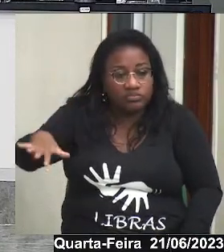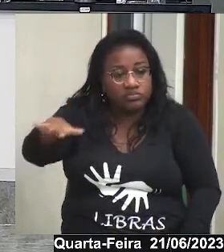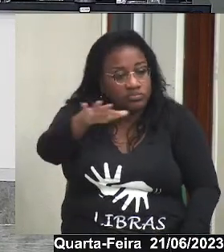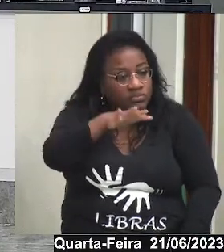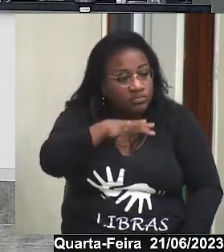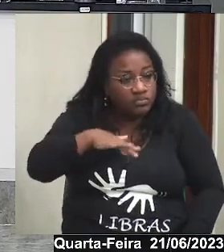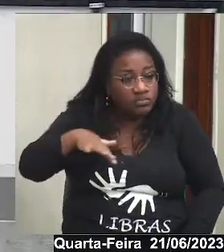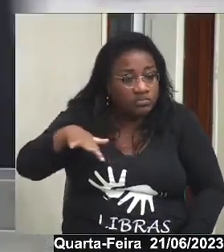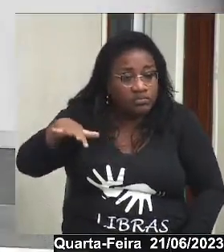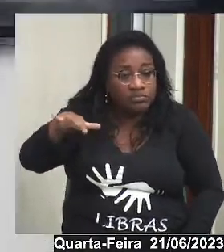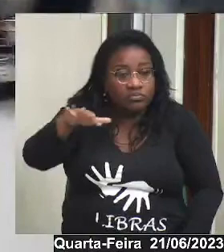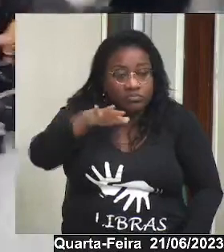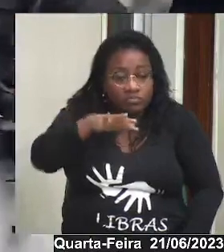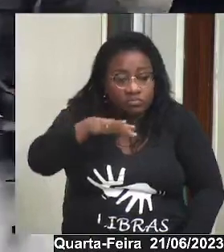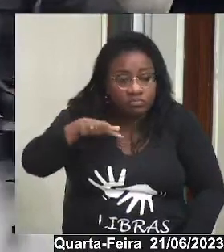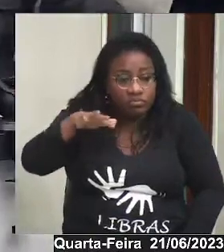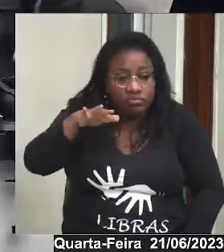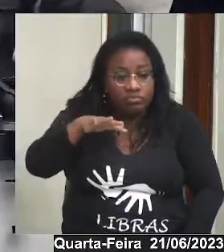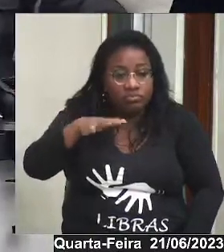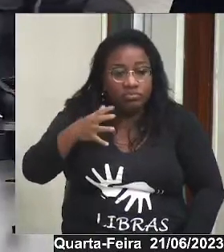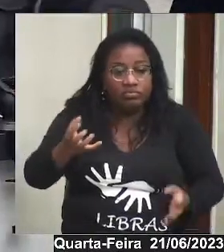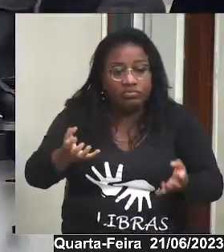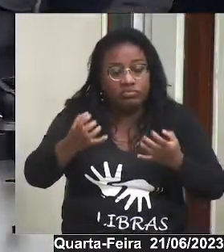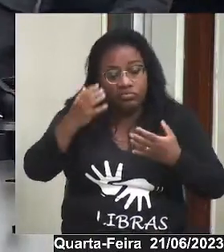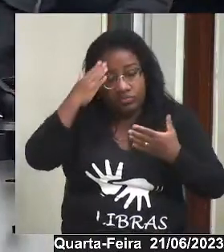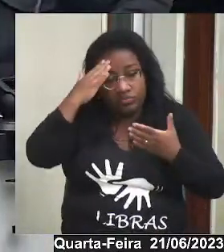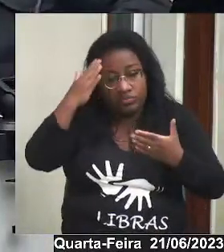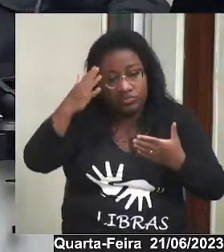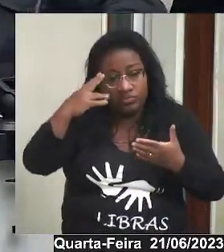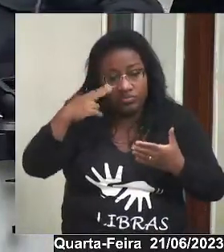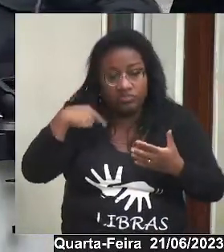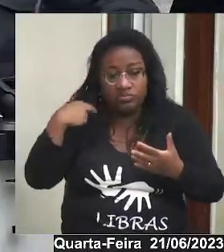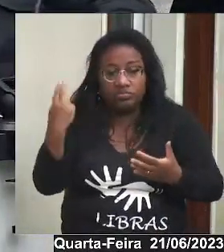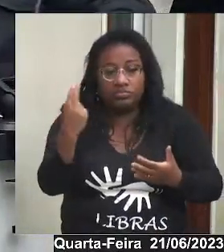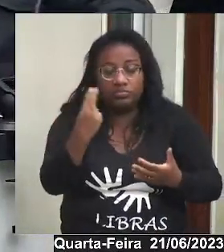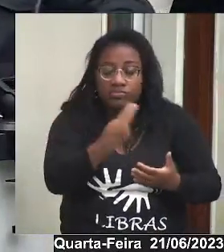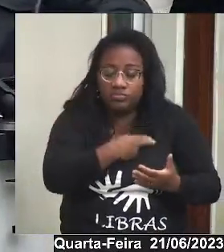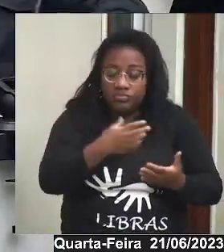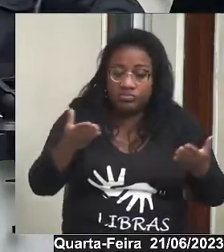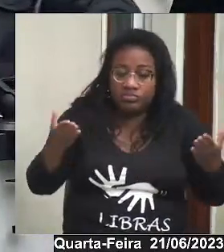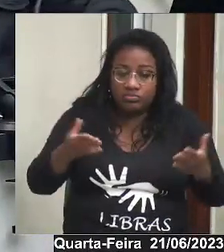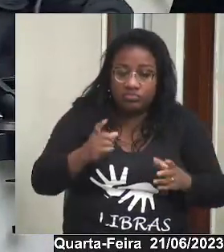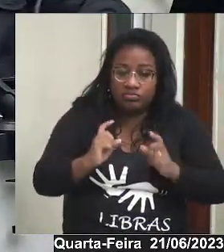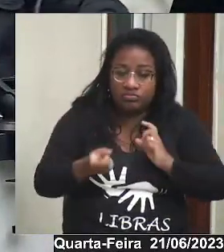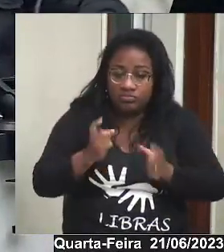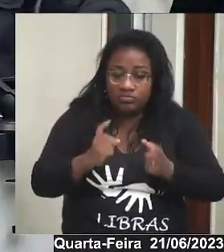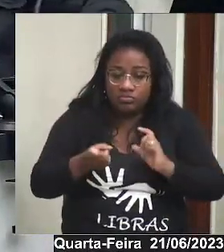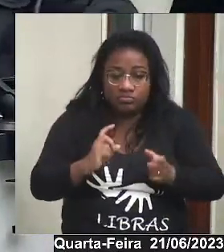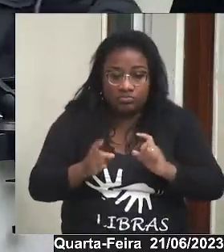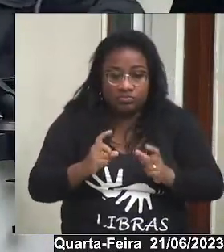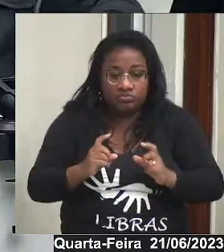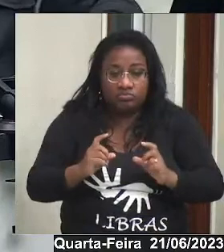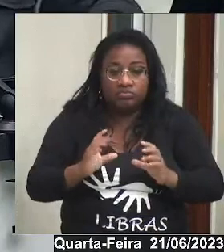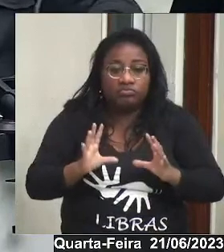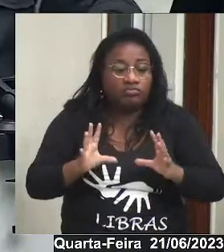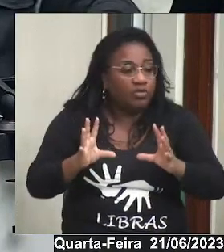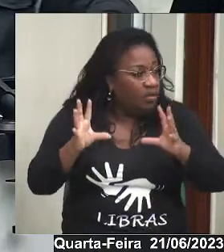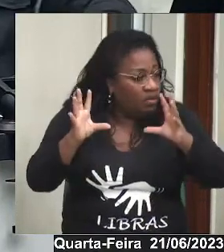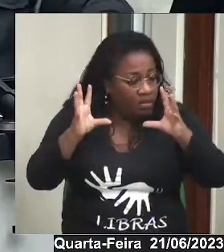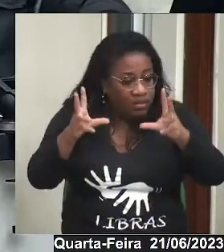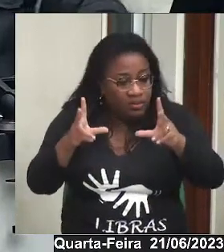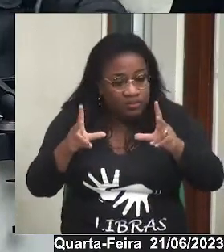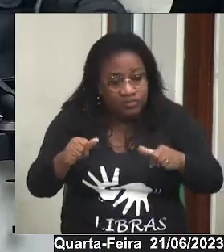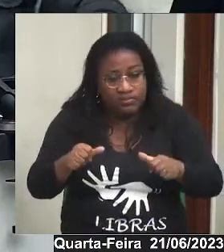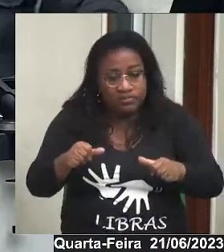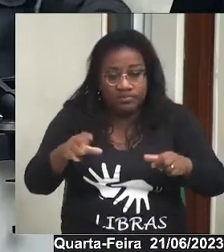público presente. E agradecer a Deus, né, que nós estamos aqui nessa sessão, participando aí junto com os